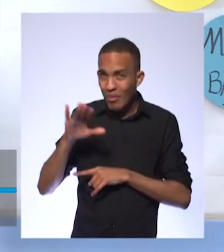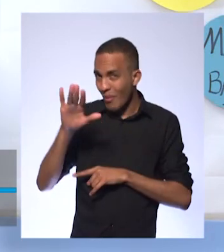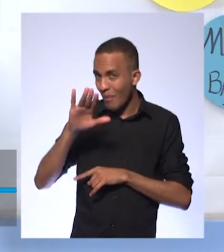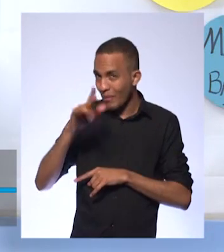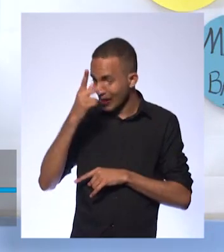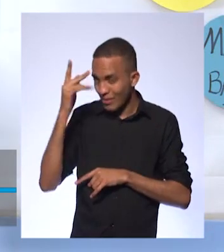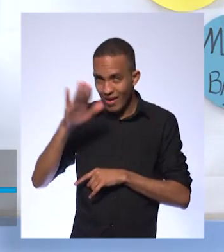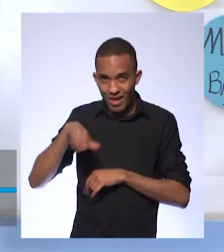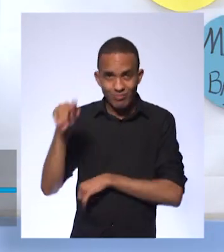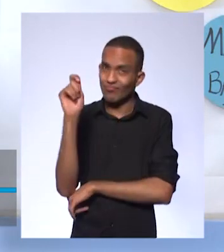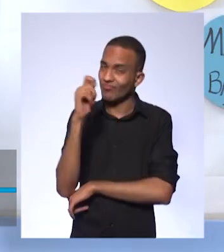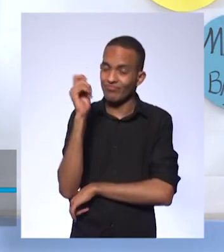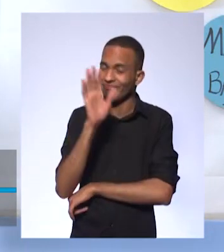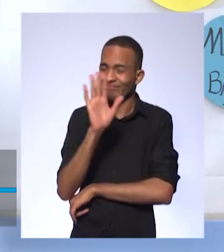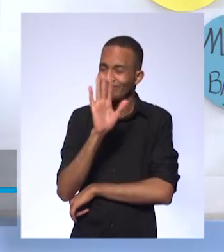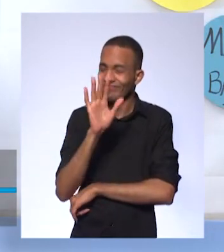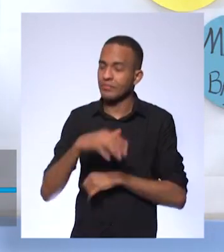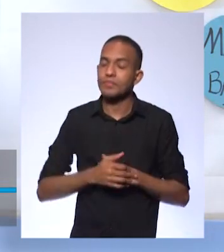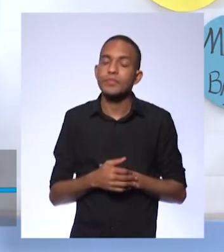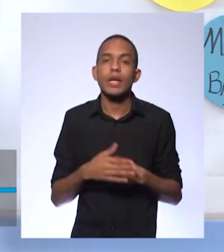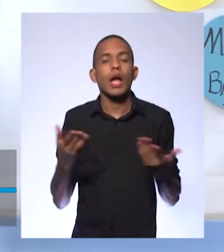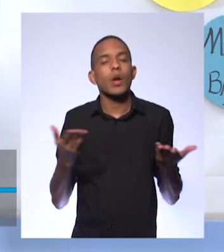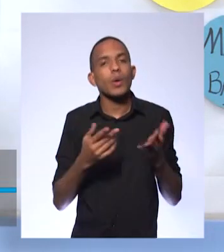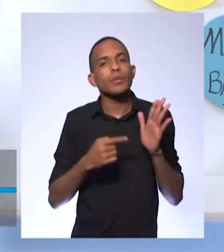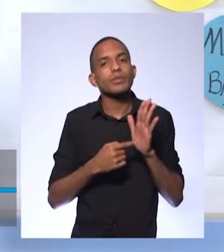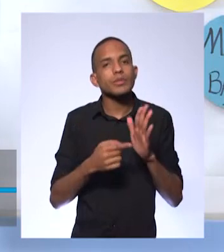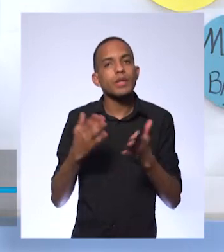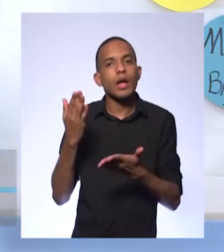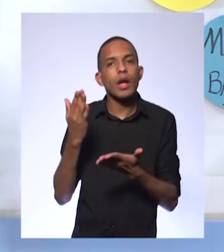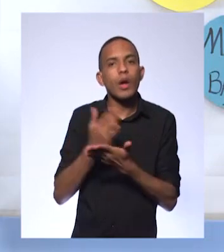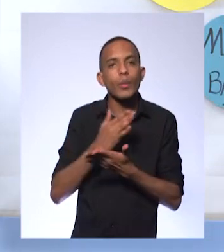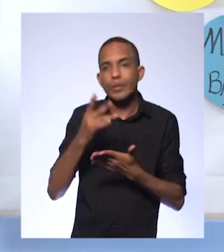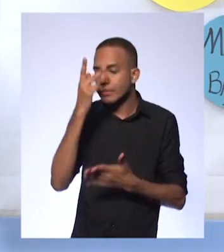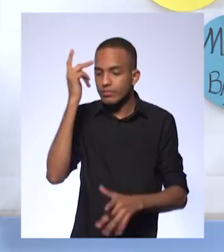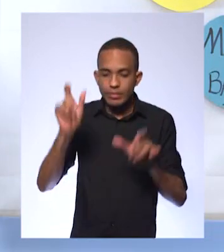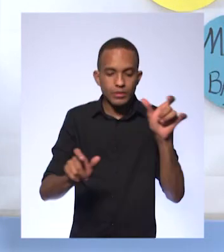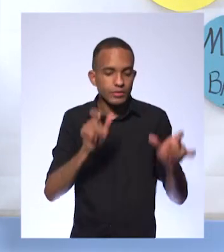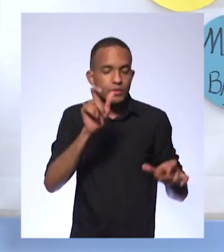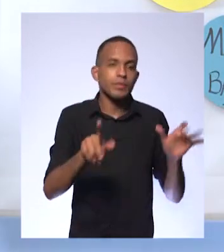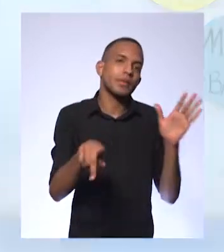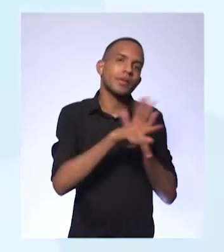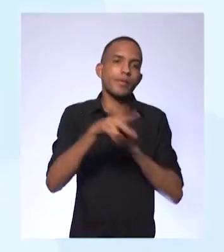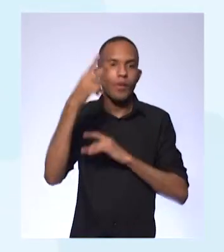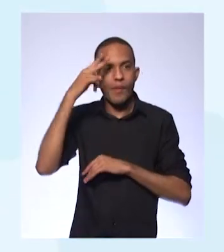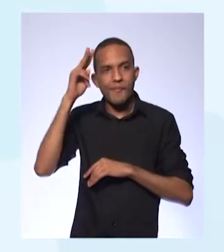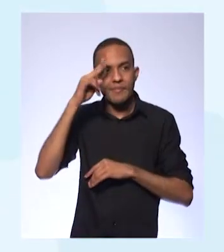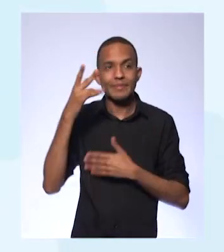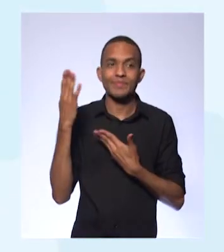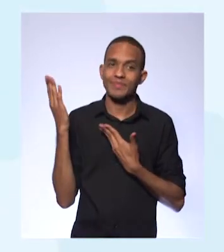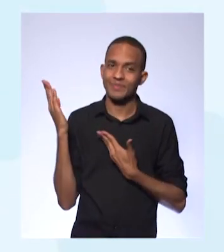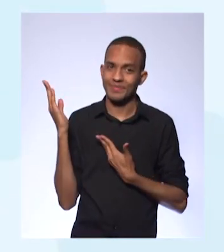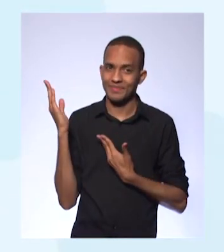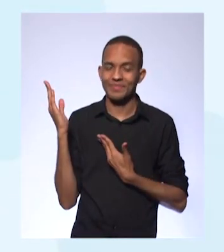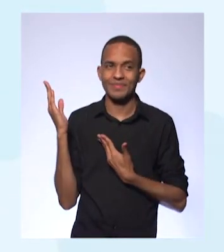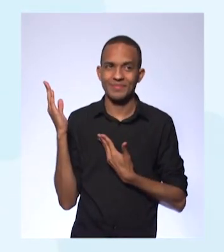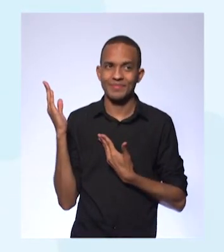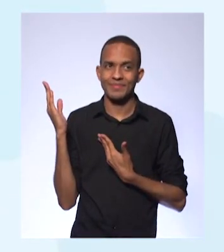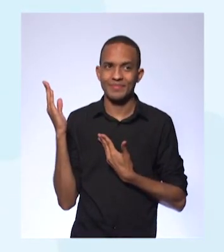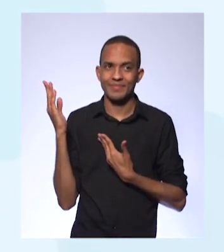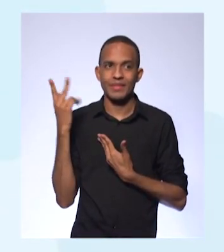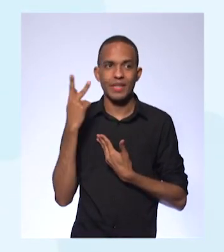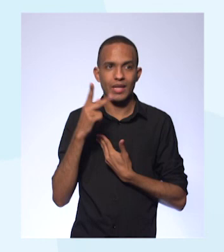estancieiros gaúchos. Agora eu vou mostrar para vocês alguns personagens desta história. Olha aí na tela, pessoal. Esse é o